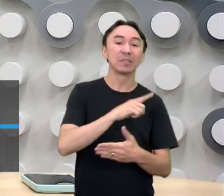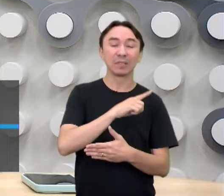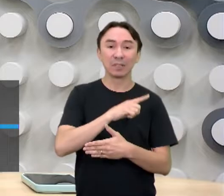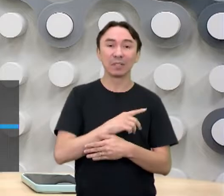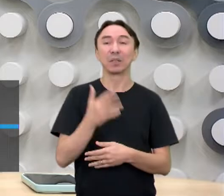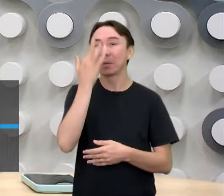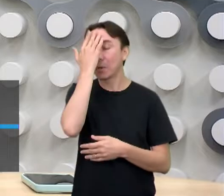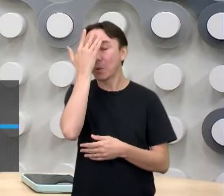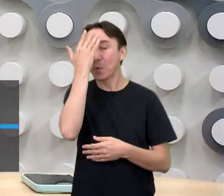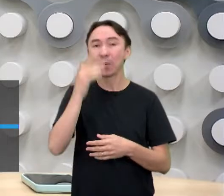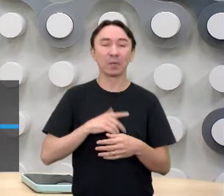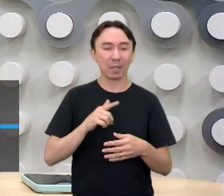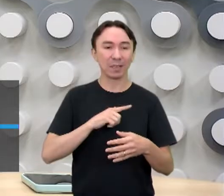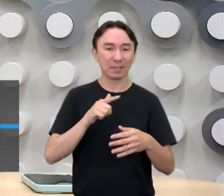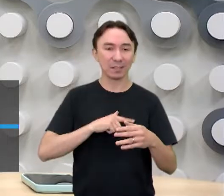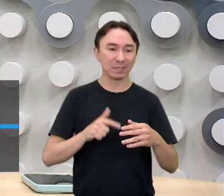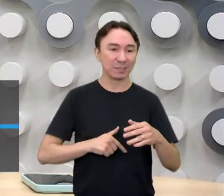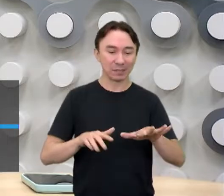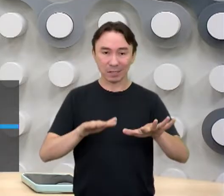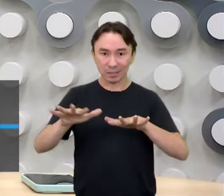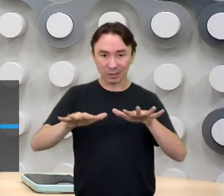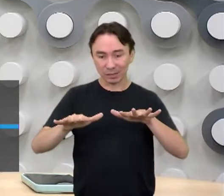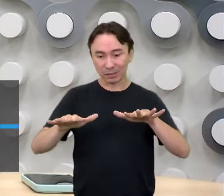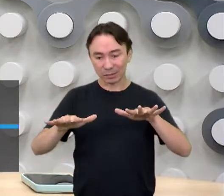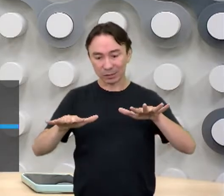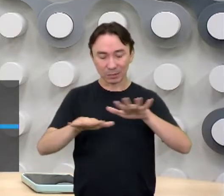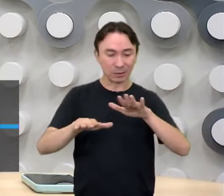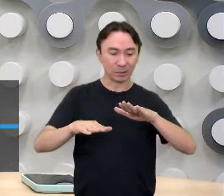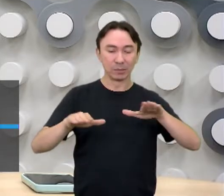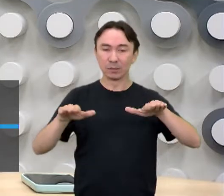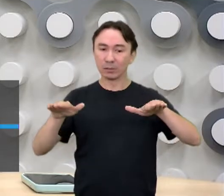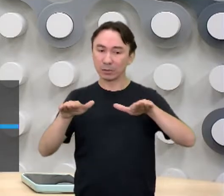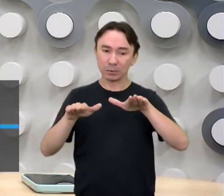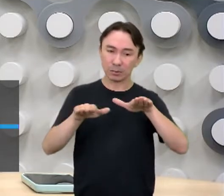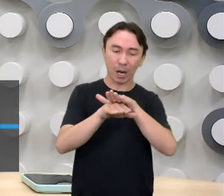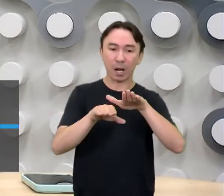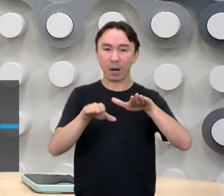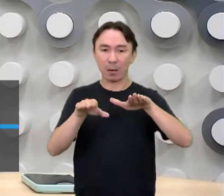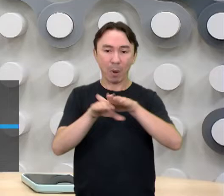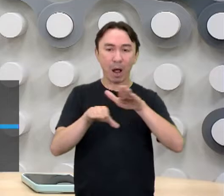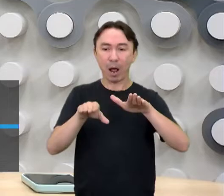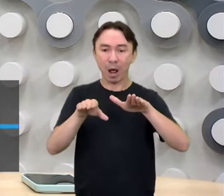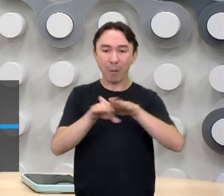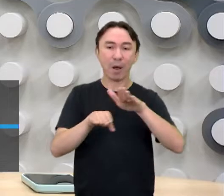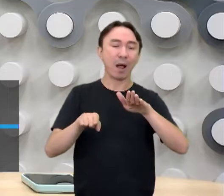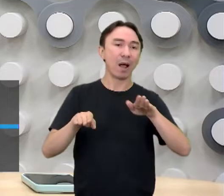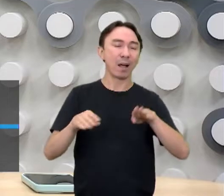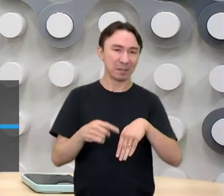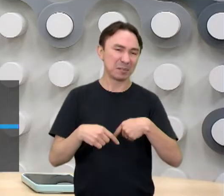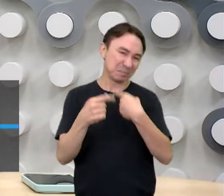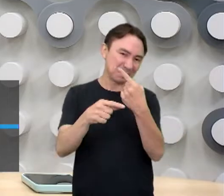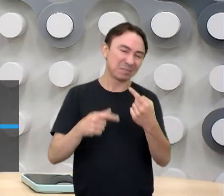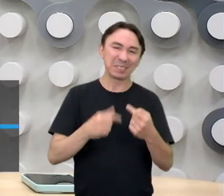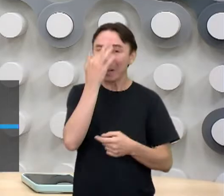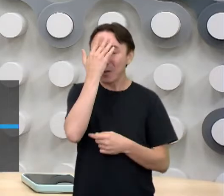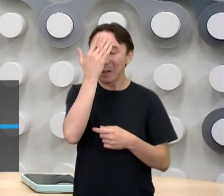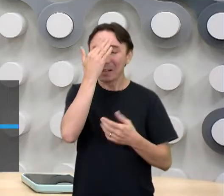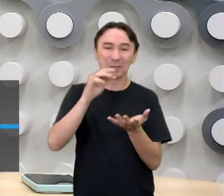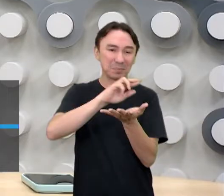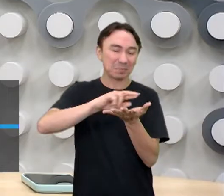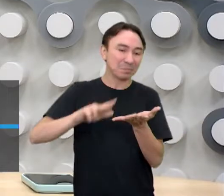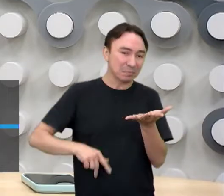placas tectônicas, né? Então nós vimos aí as características de cada uma delas, né, para estar estudando essa